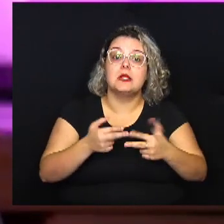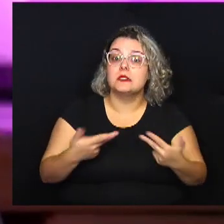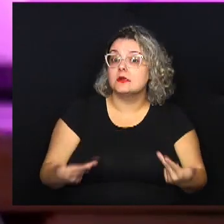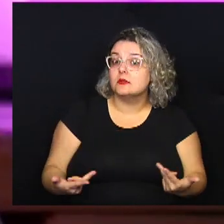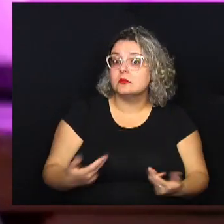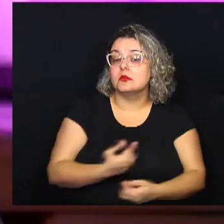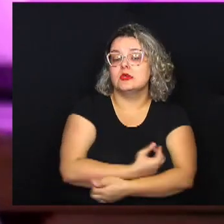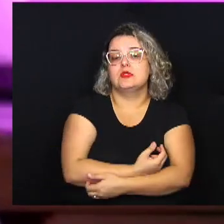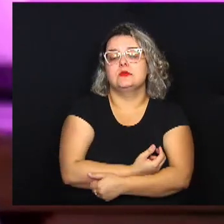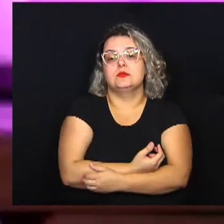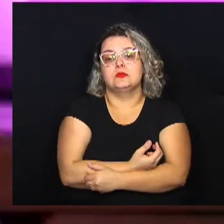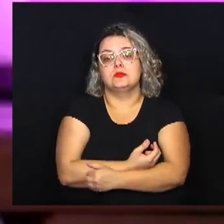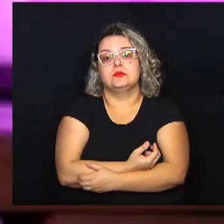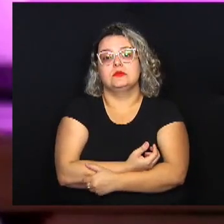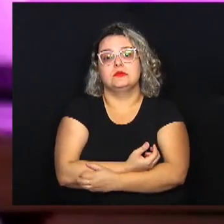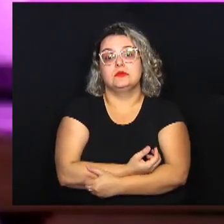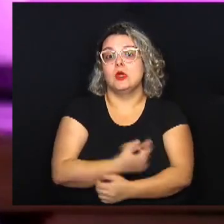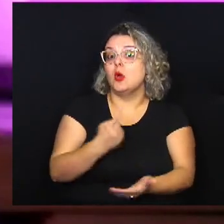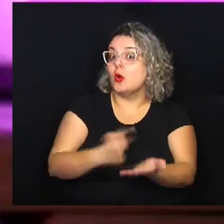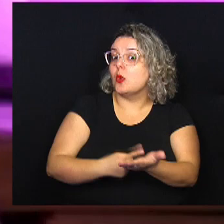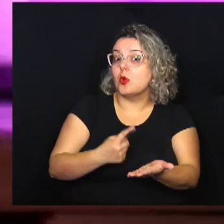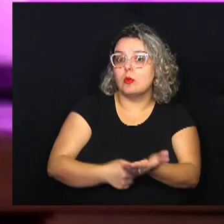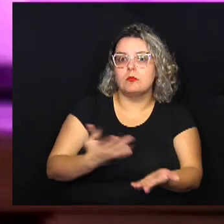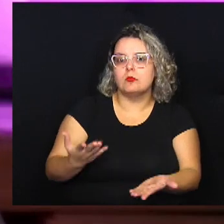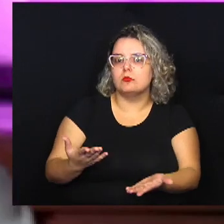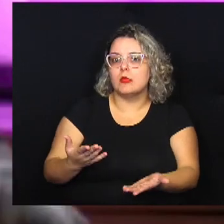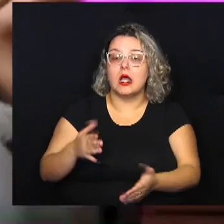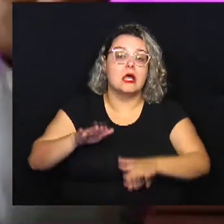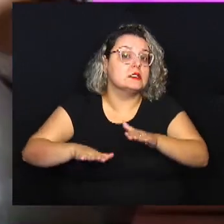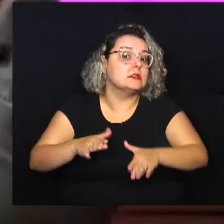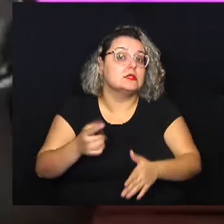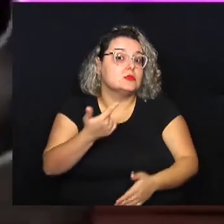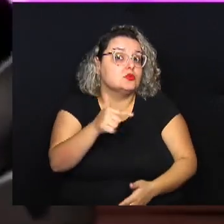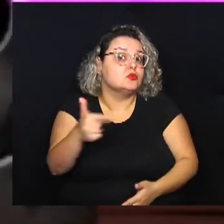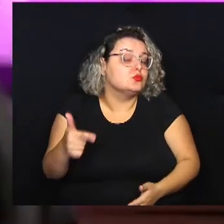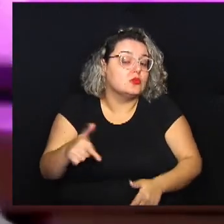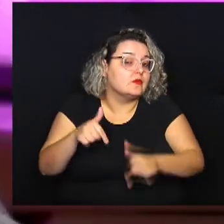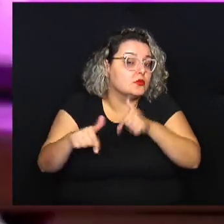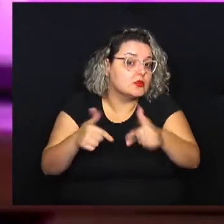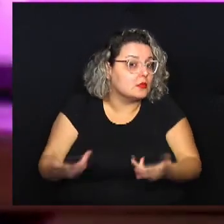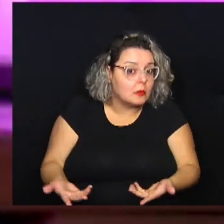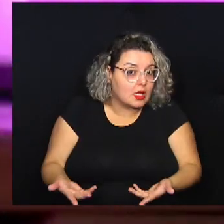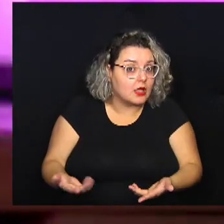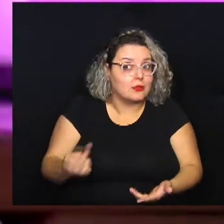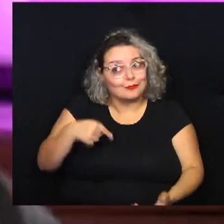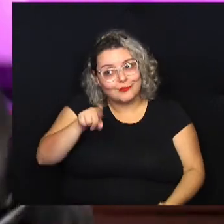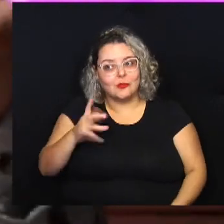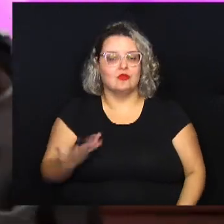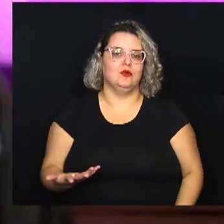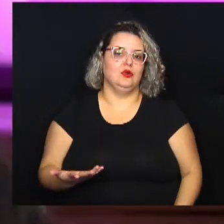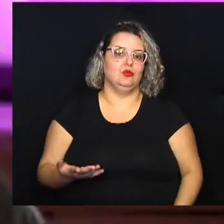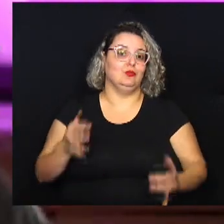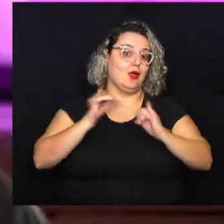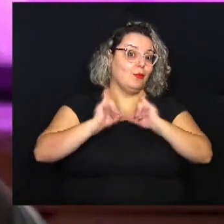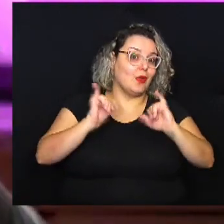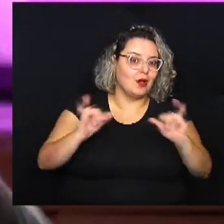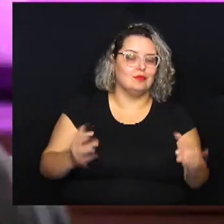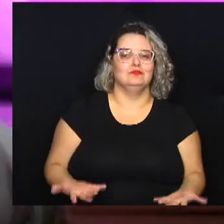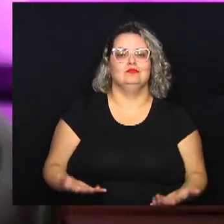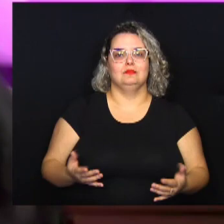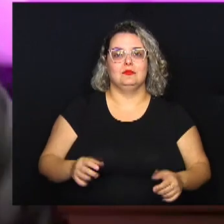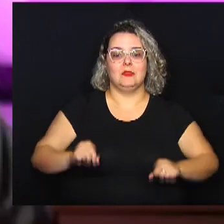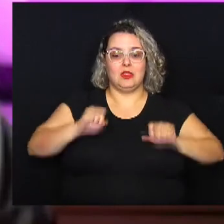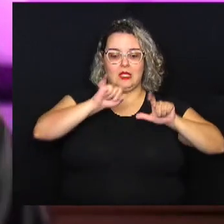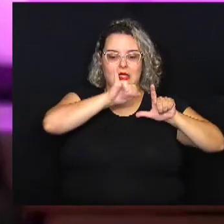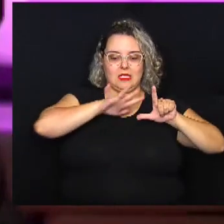algum compromisso, ter deixado de trabalhar, a repercussão negativa que isso pode ter vindo para elas. Os